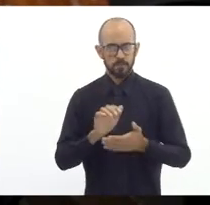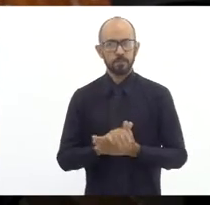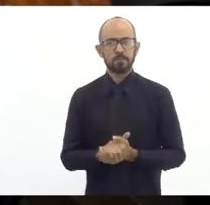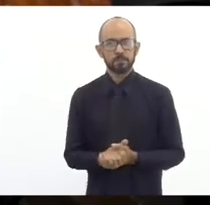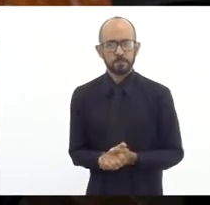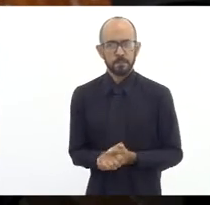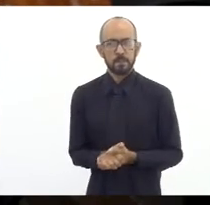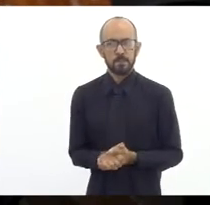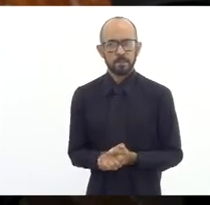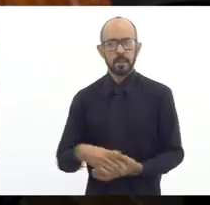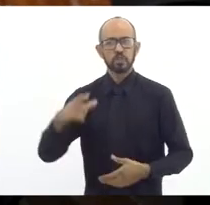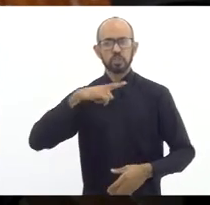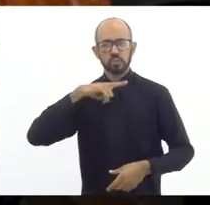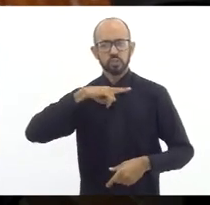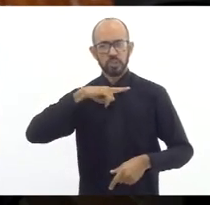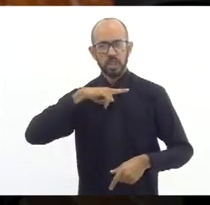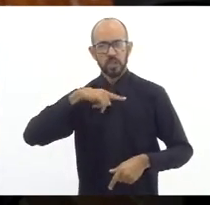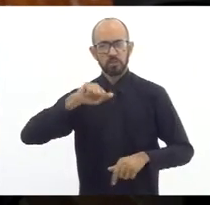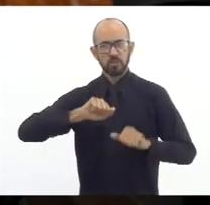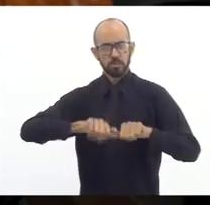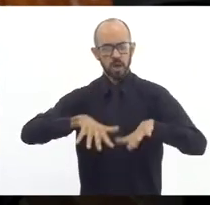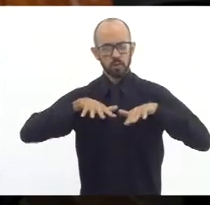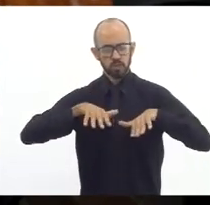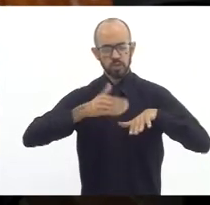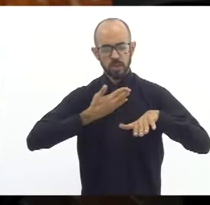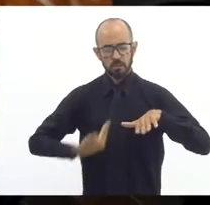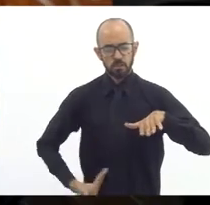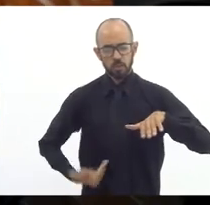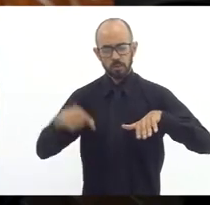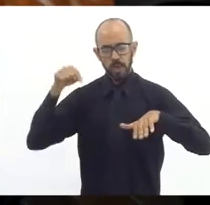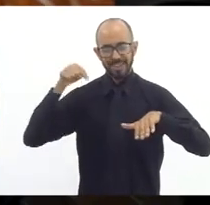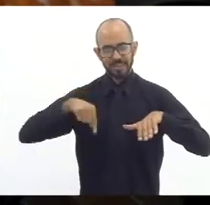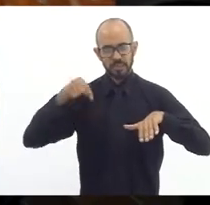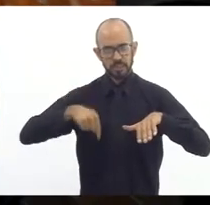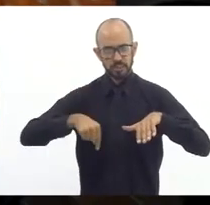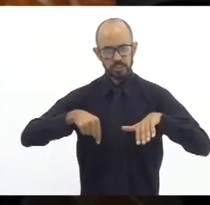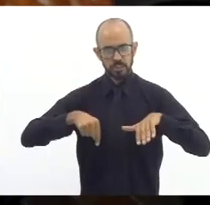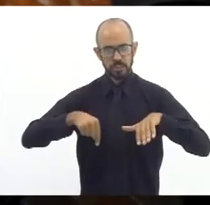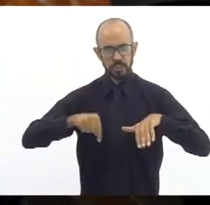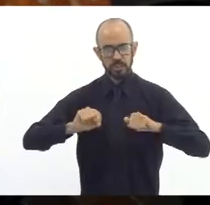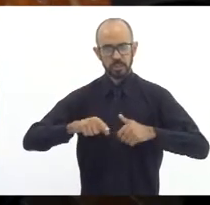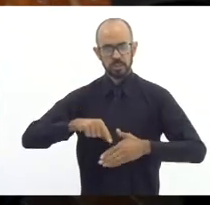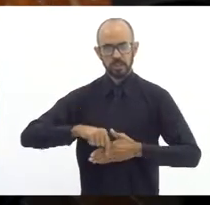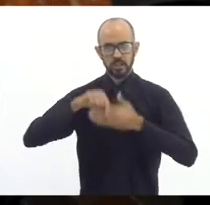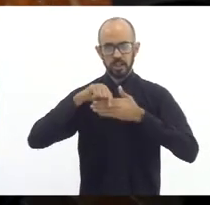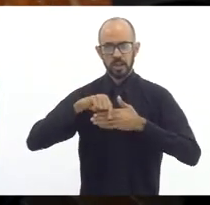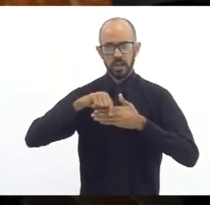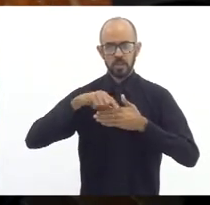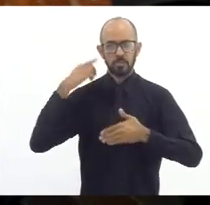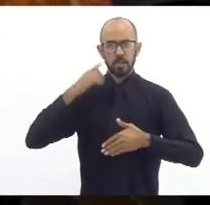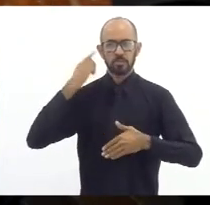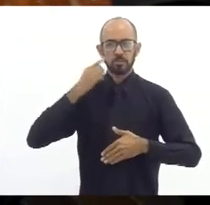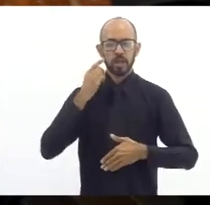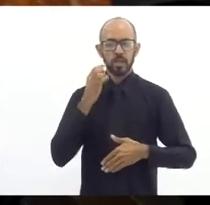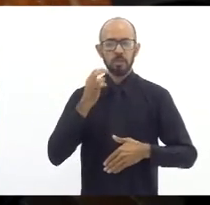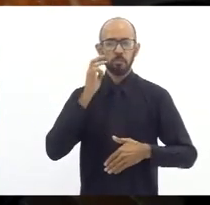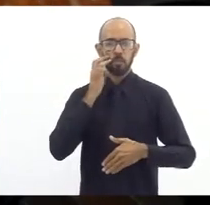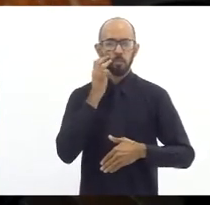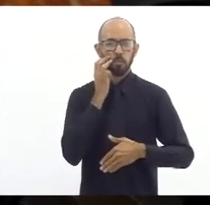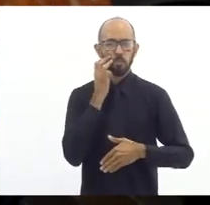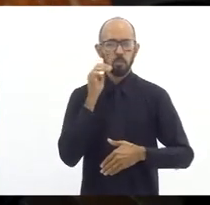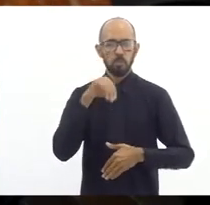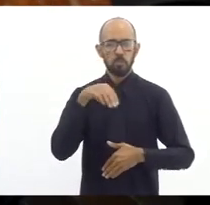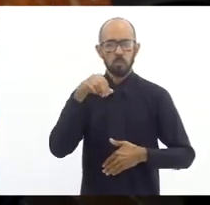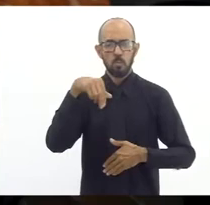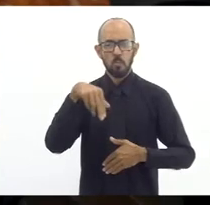na sexta-feira passada, nós tivemos na audiência pública aqui nesta casa, comandada pela deputada Mônica Francisco, na